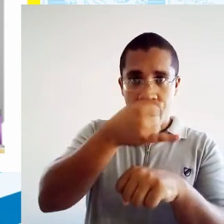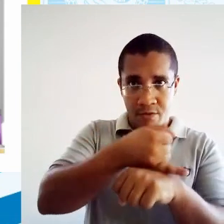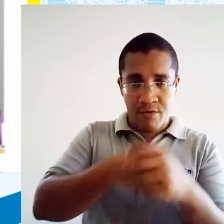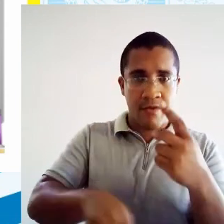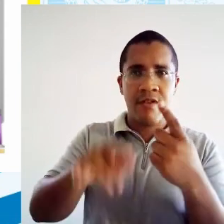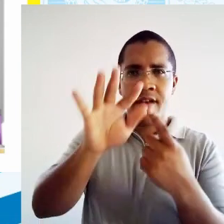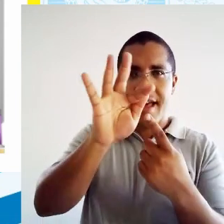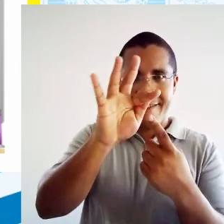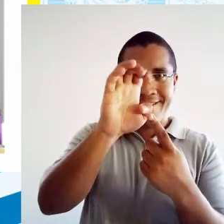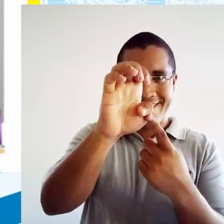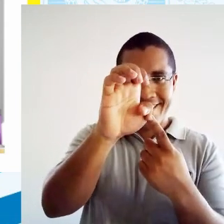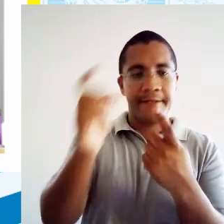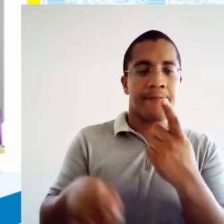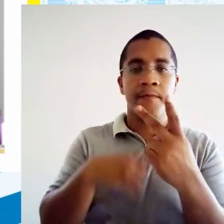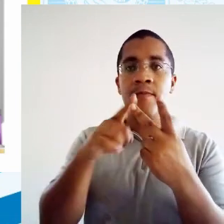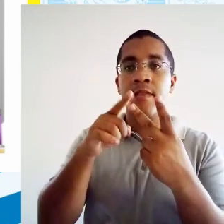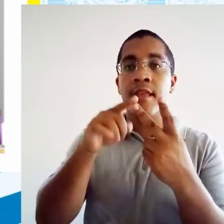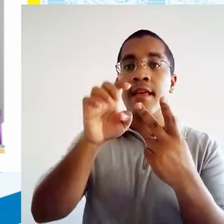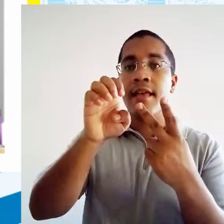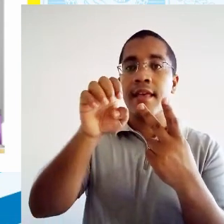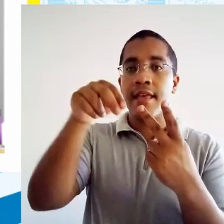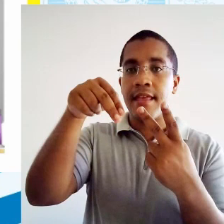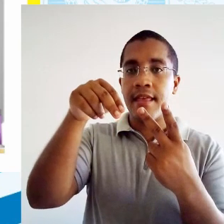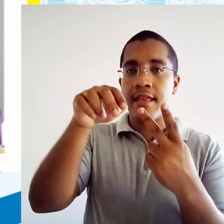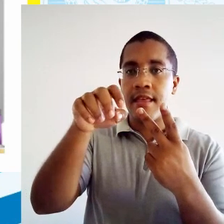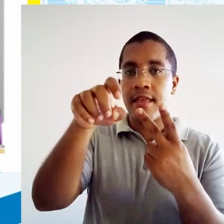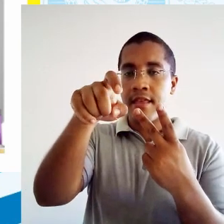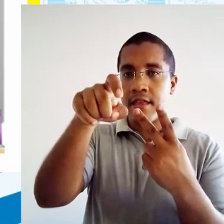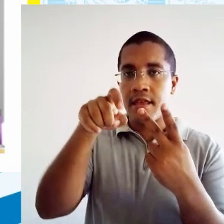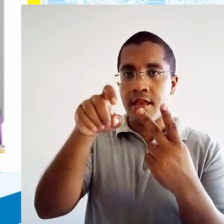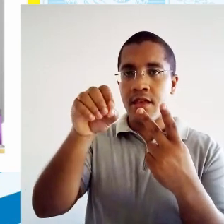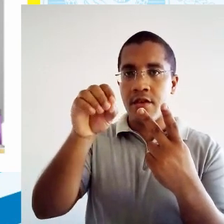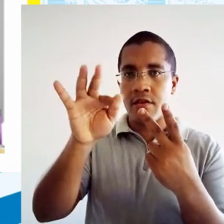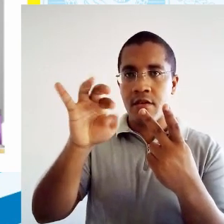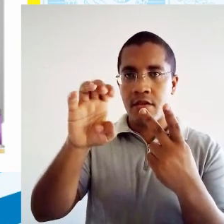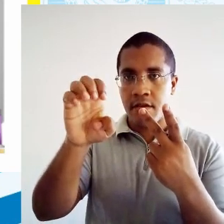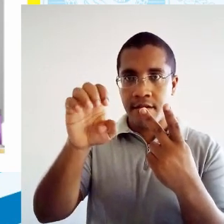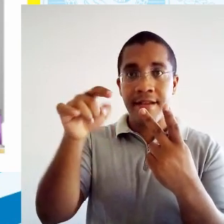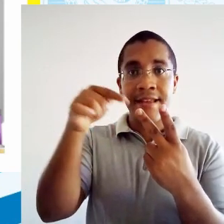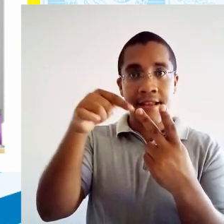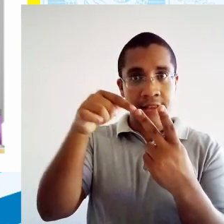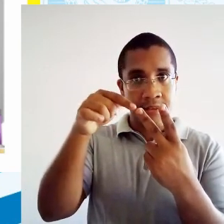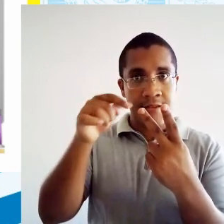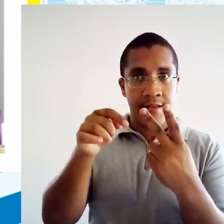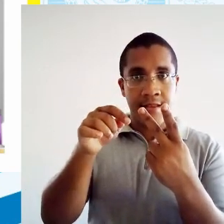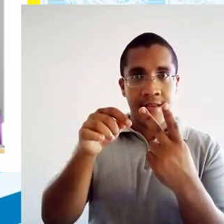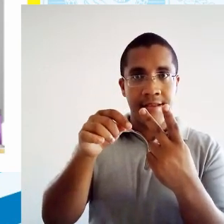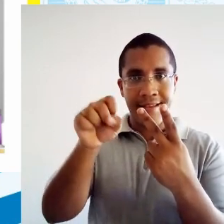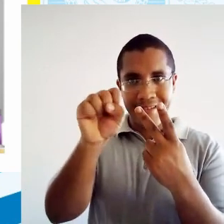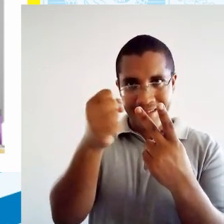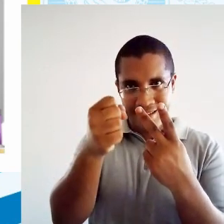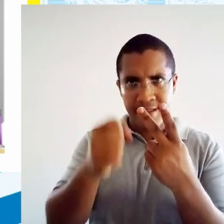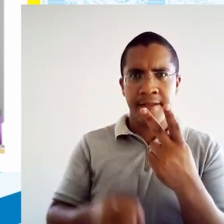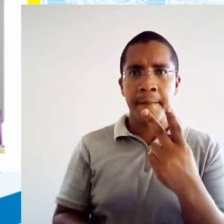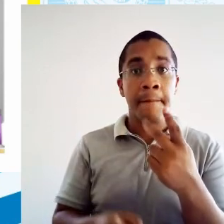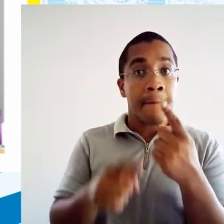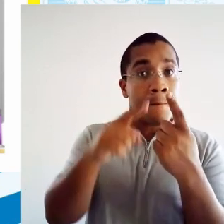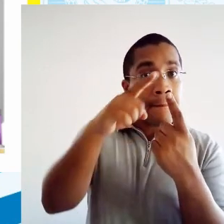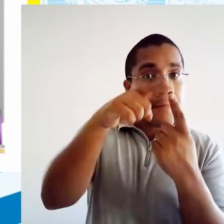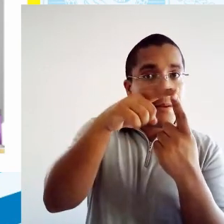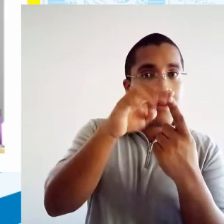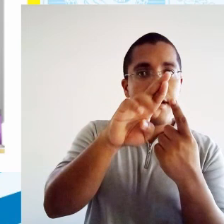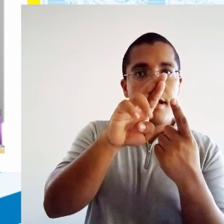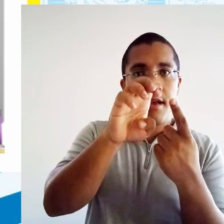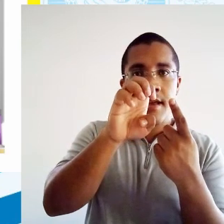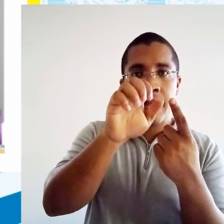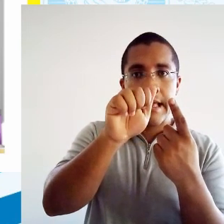elemento enxofre, né? O primeiro membro a gente chama de reagentes, que são aqueles que irão reagir,